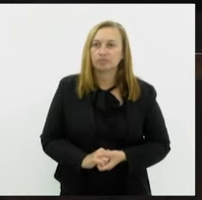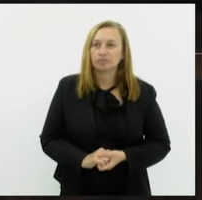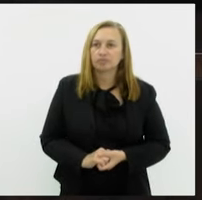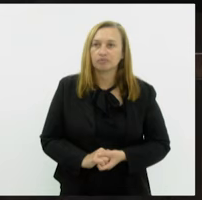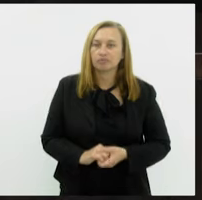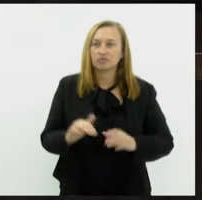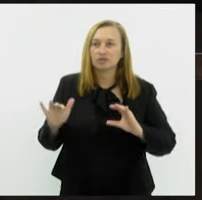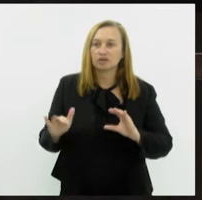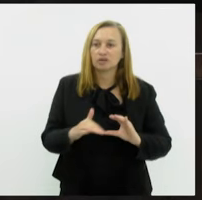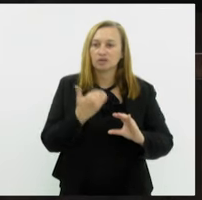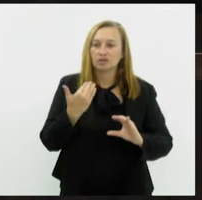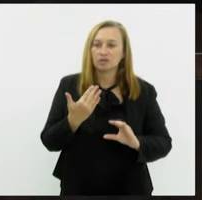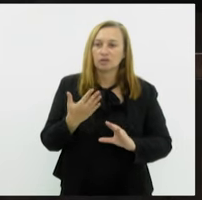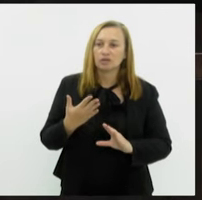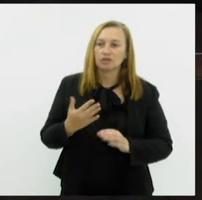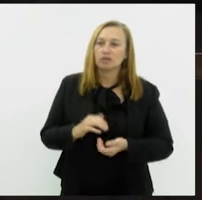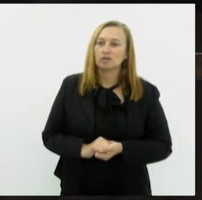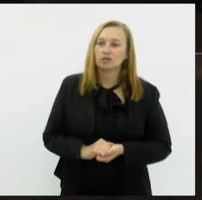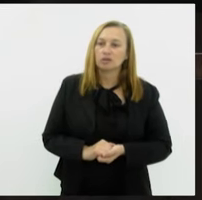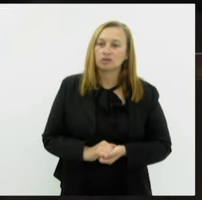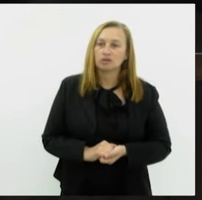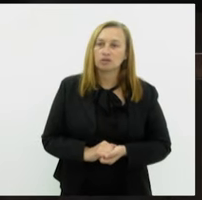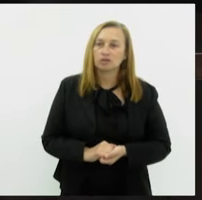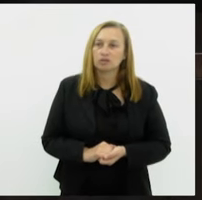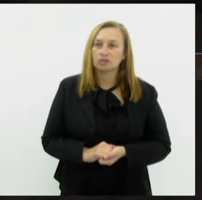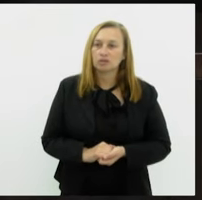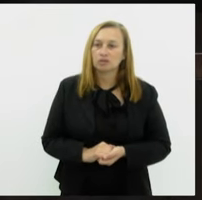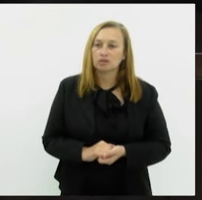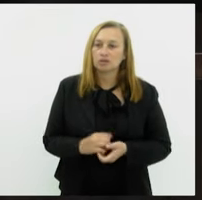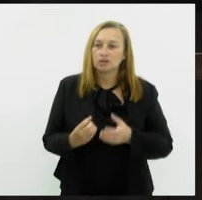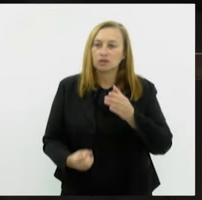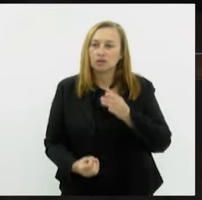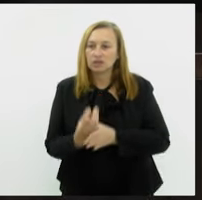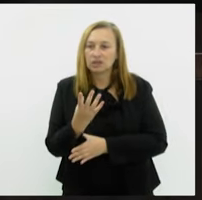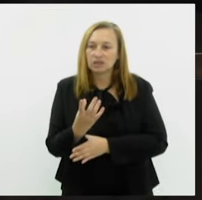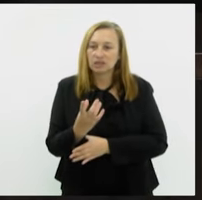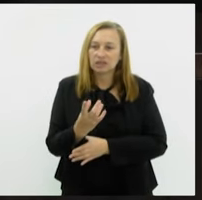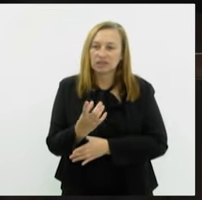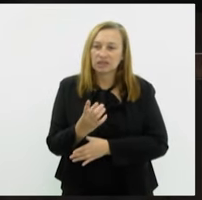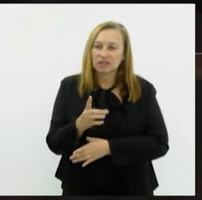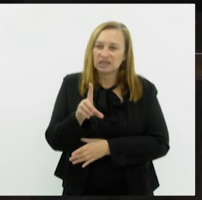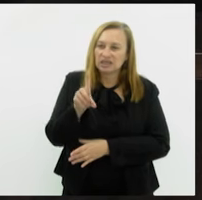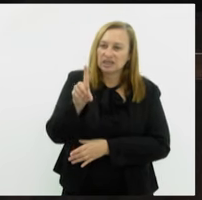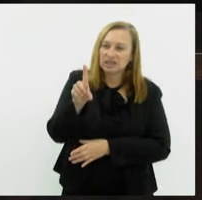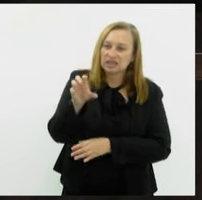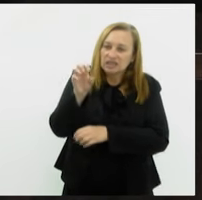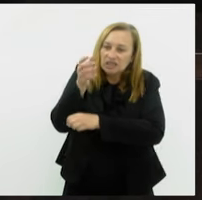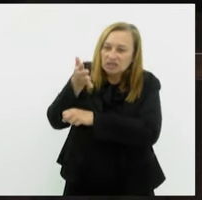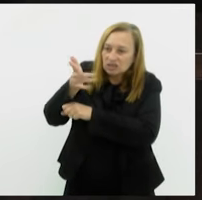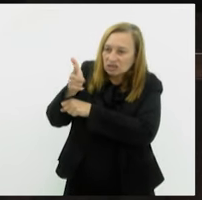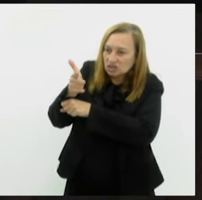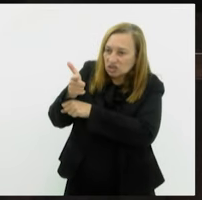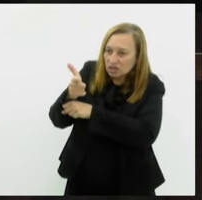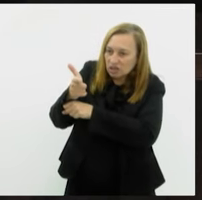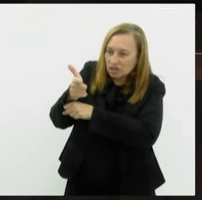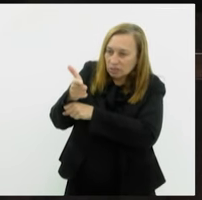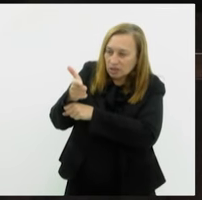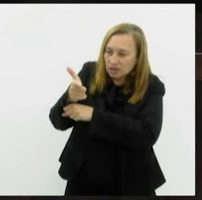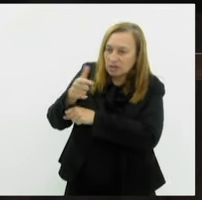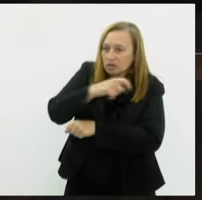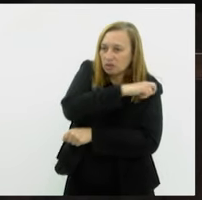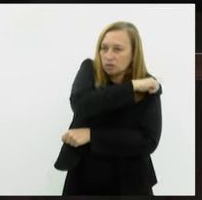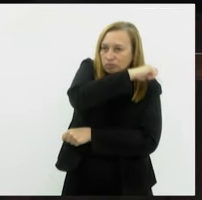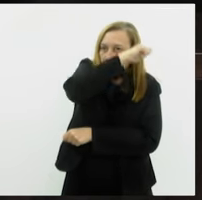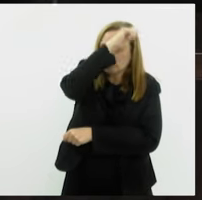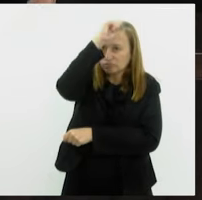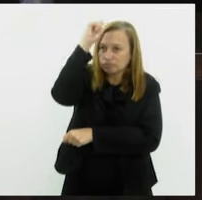de mensagem dispondo sobre a implantação de detectores de metais e de câmeras de monitoramento nas